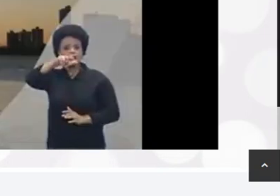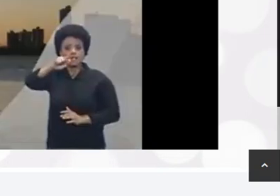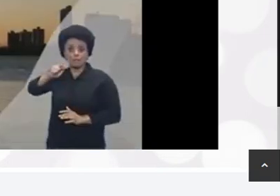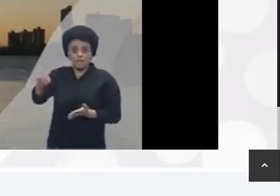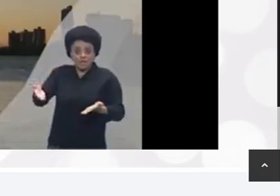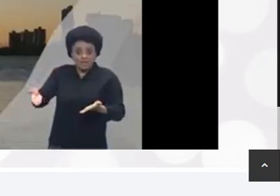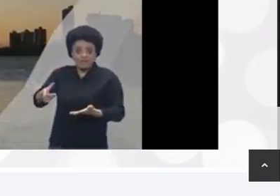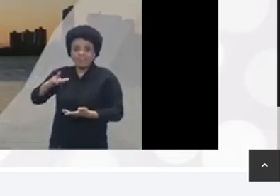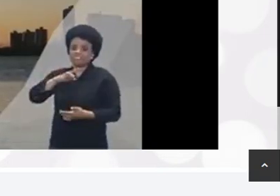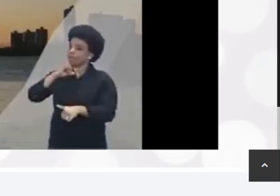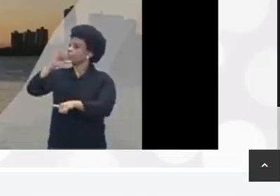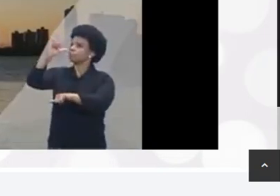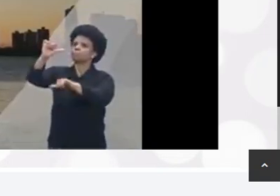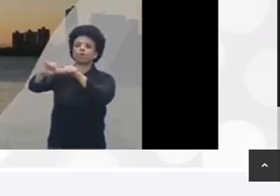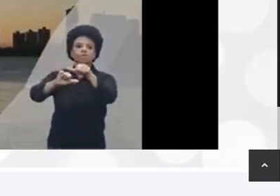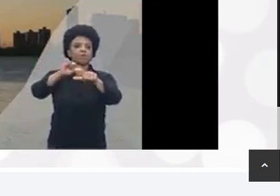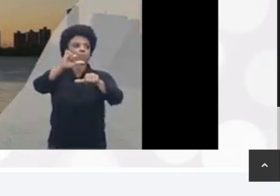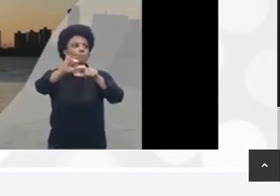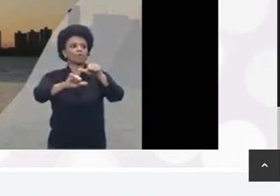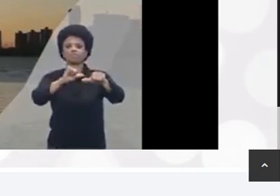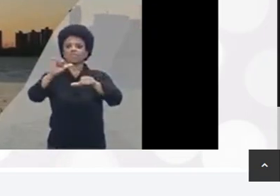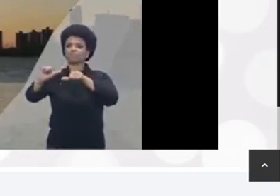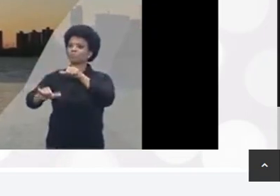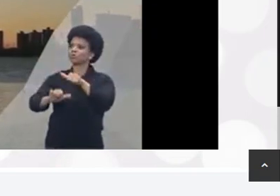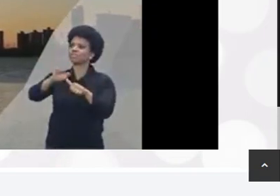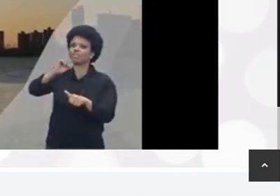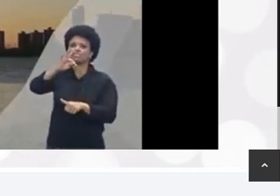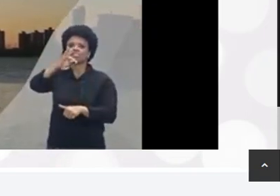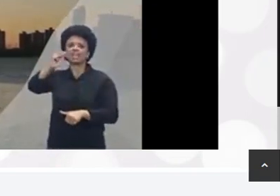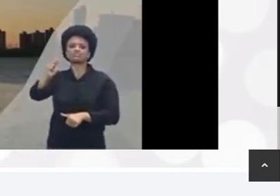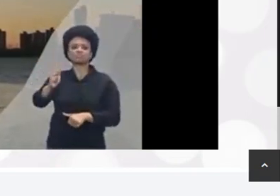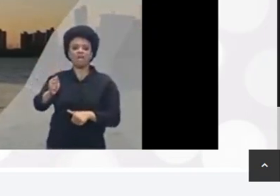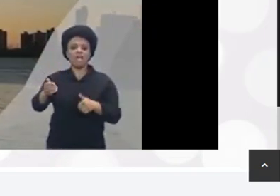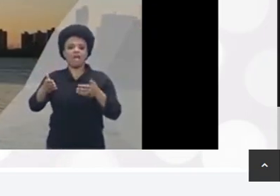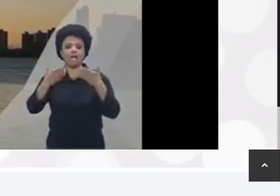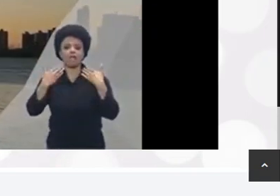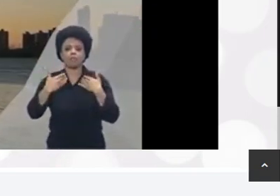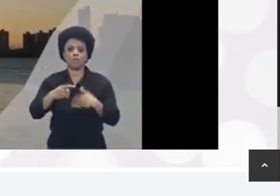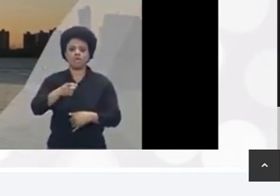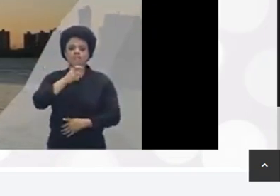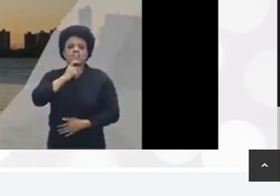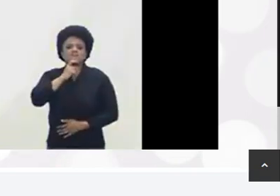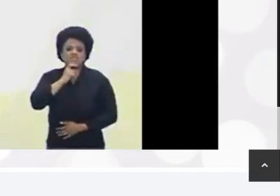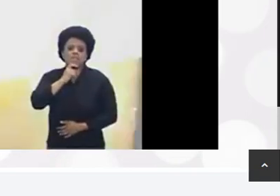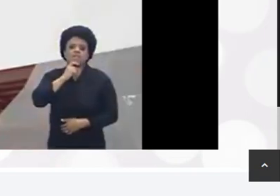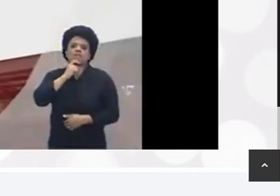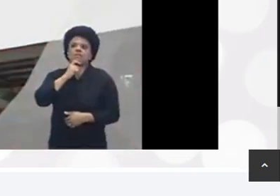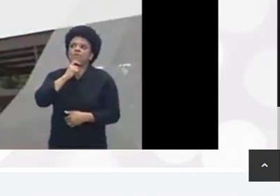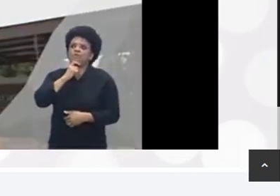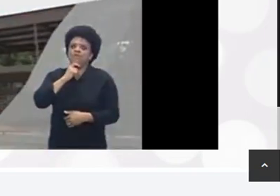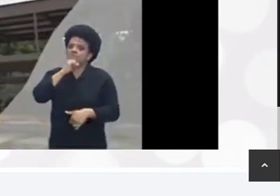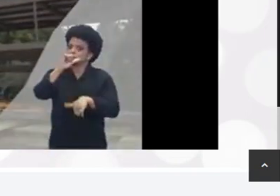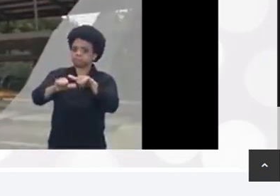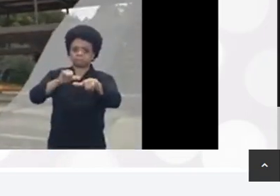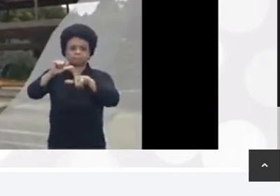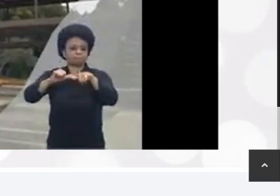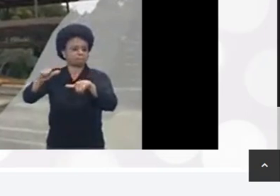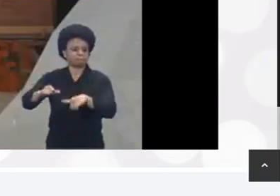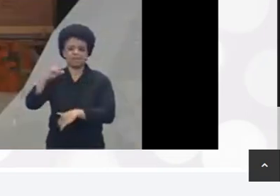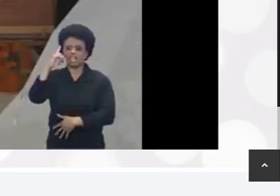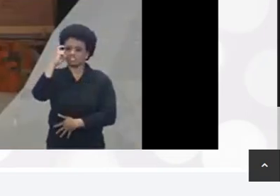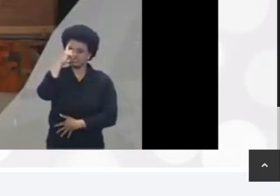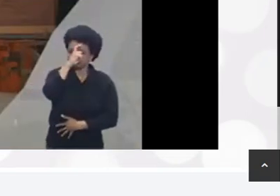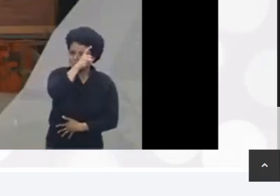tem variado bastante durante as estações. Essas alterações de temperatura têm dificultado o trabalho